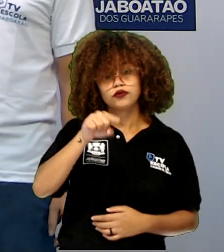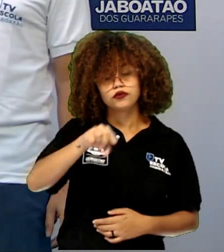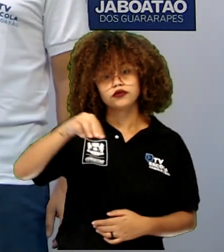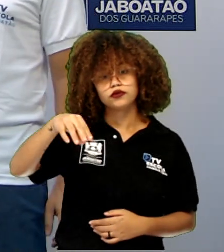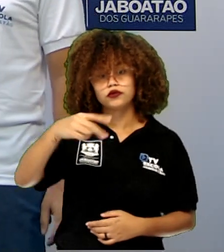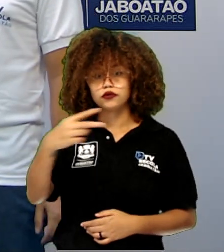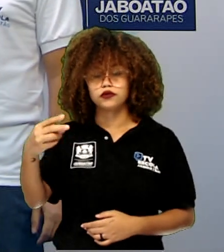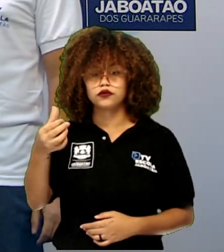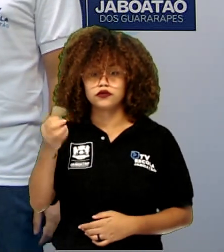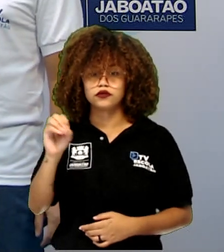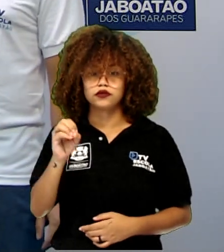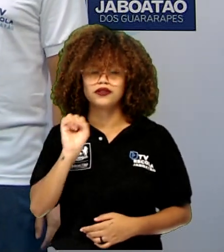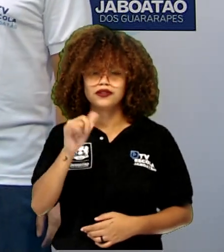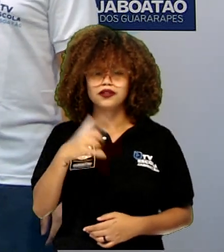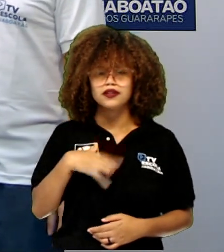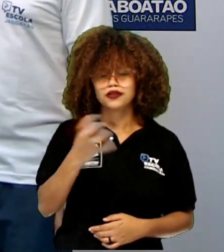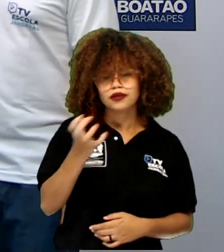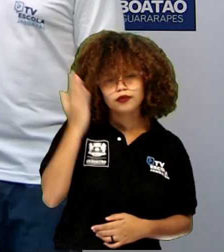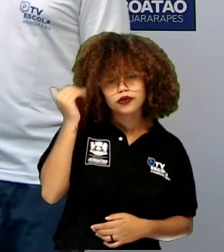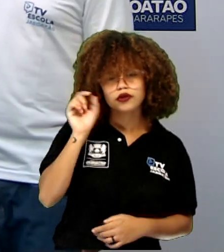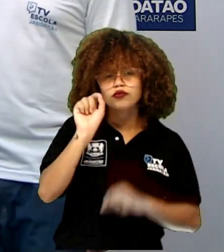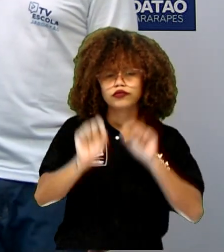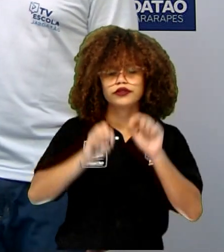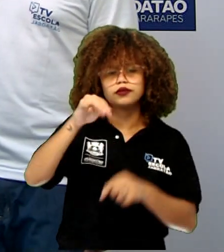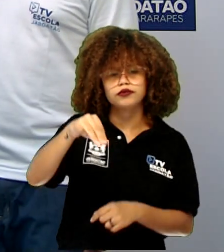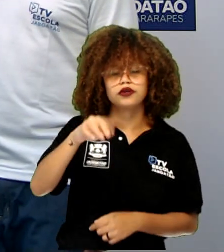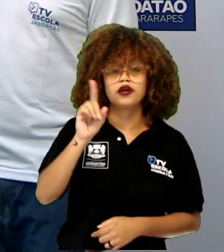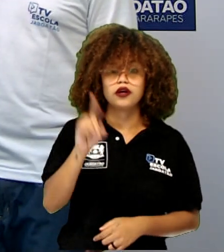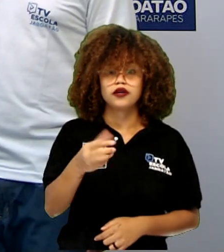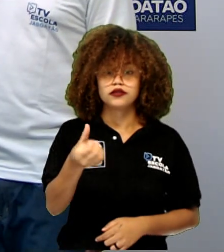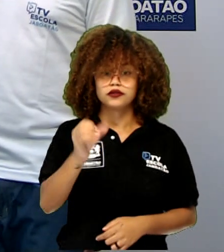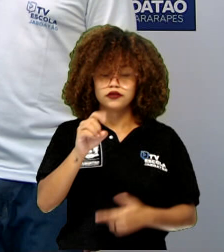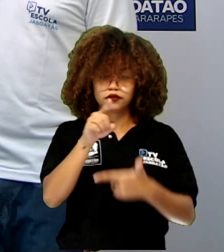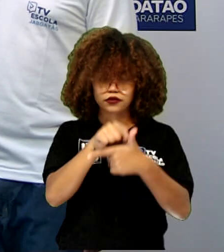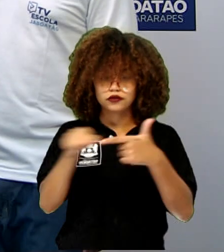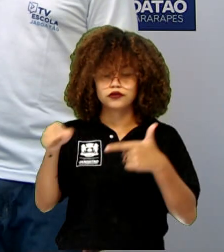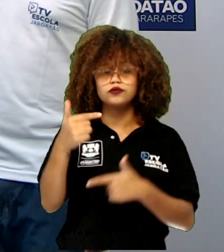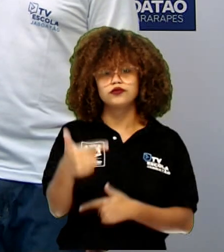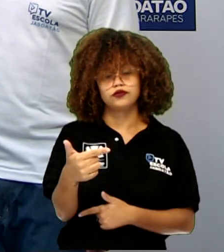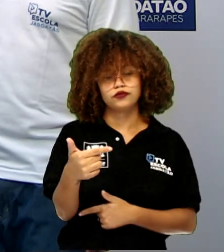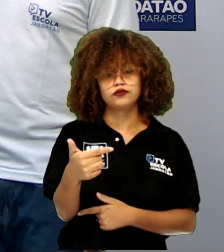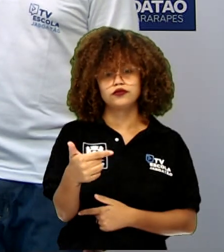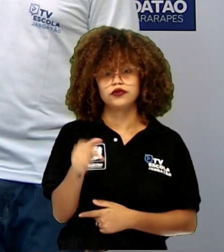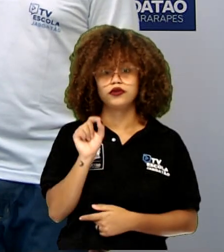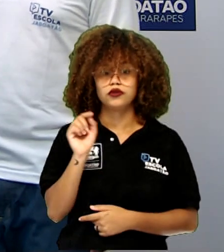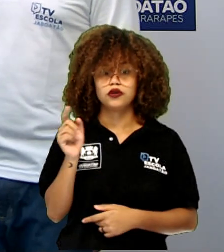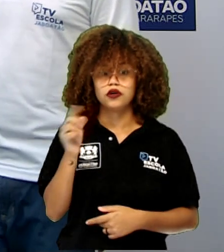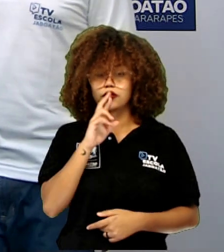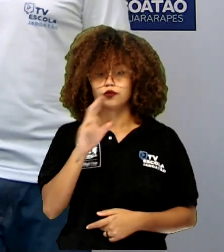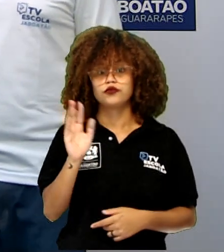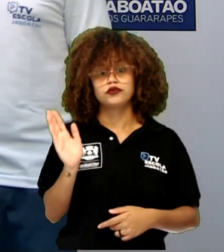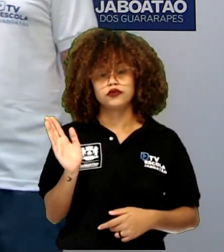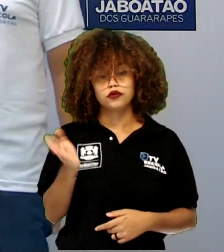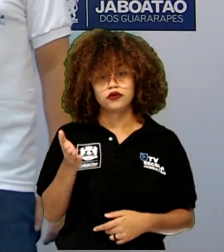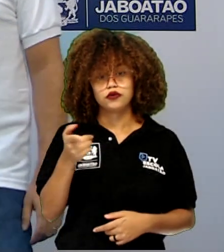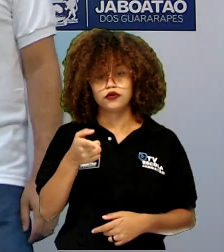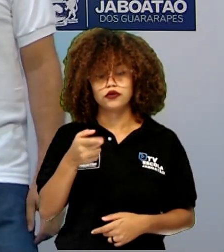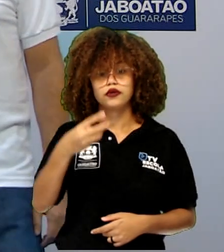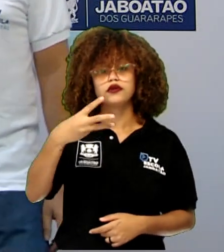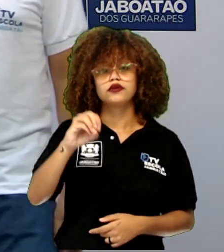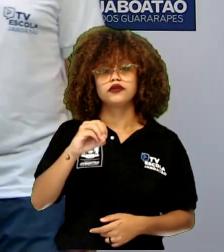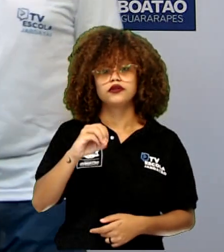como eu quero saber o valor de m vai ser 60 dividido por 2 que nesse caso é 30